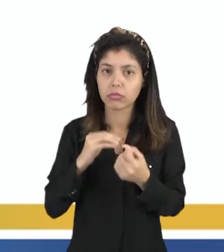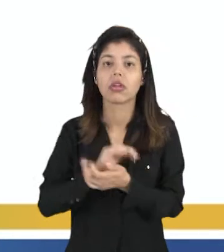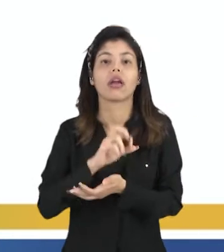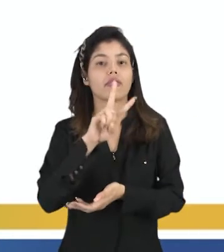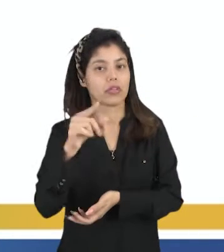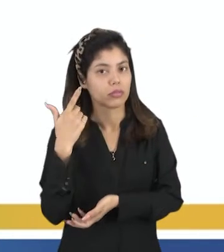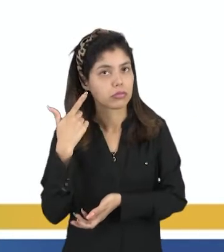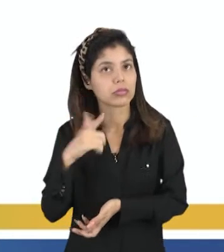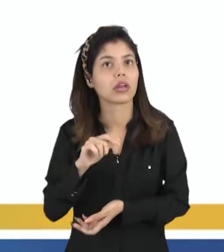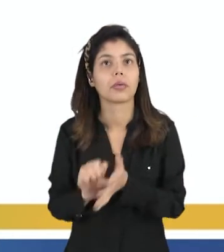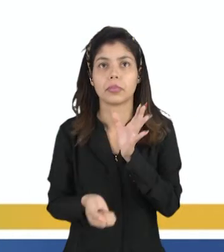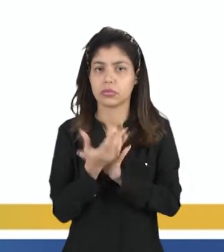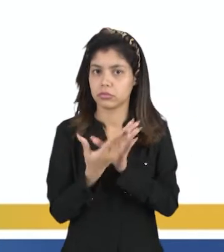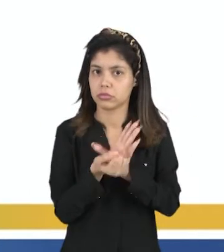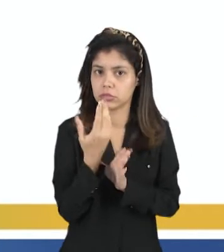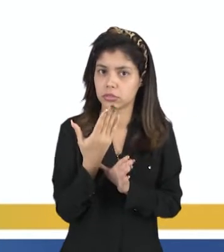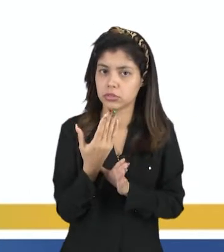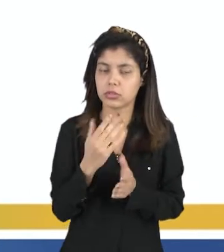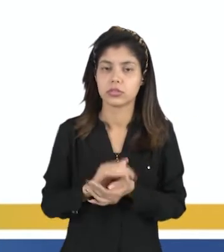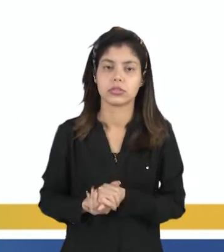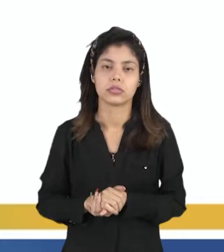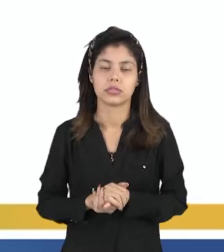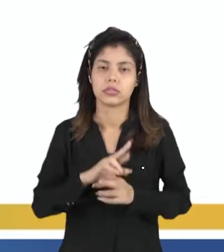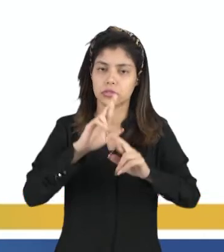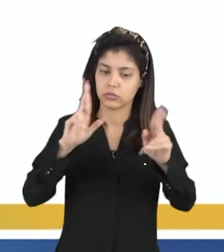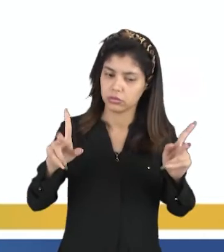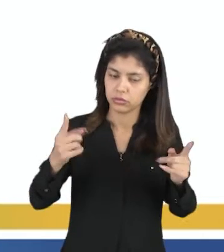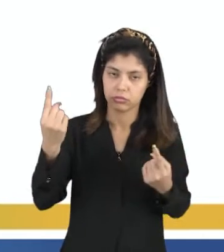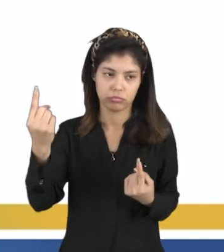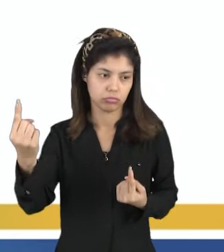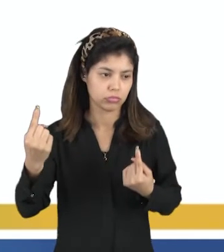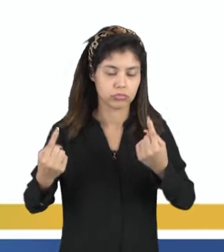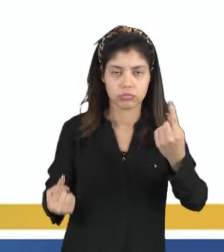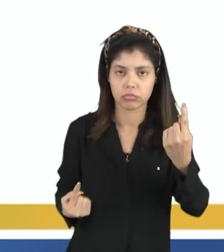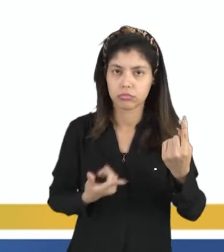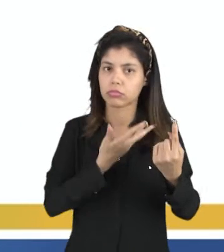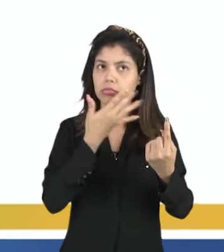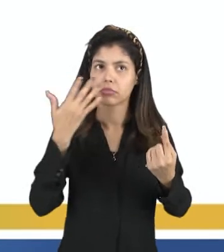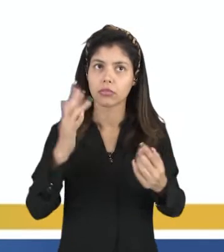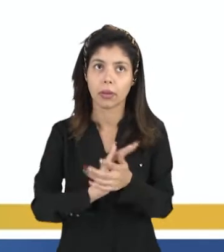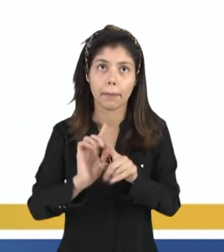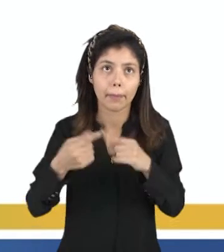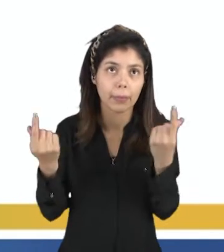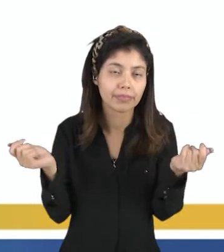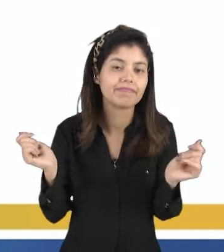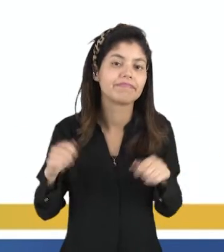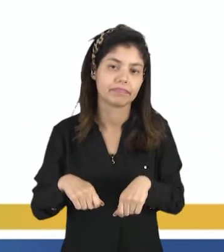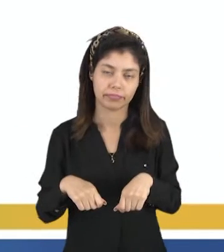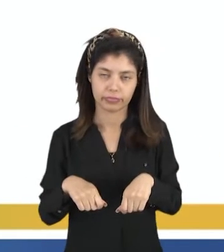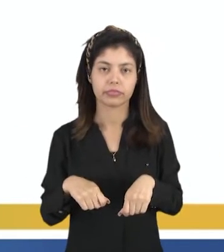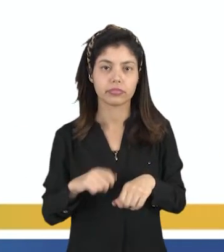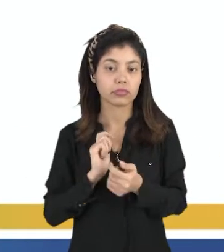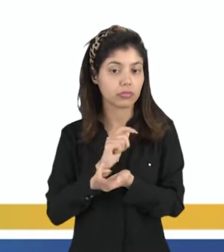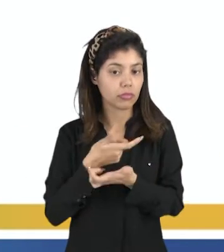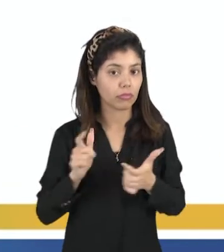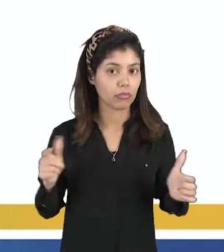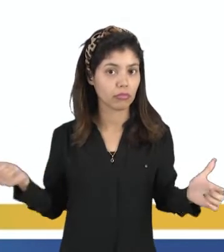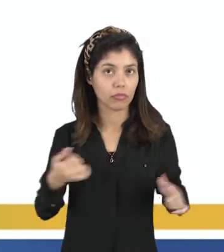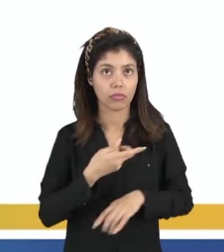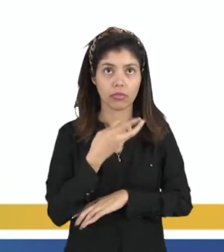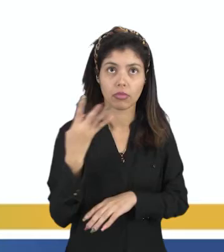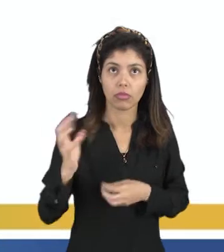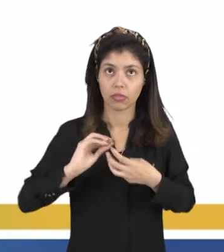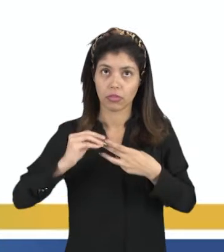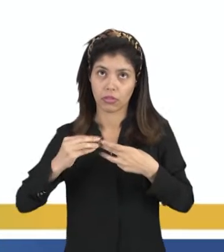ela consegue produzir os impulsos para a diferenciação desses odores. Porém, é claro que quanto maior a quantidade de